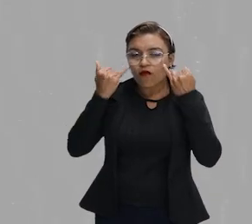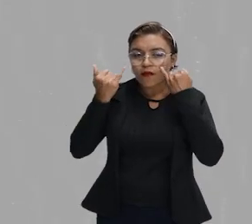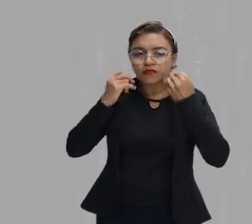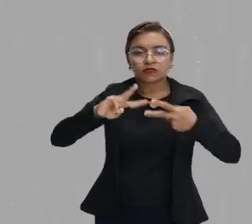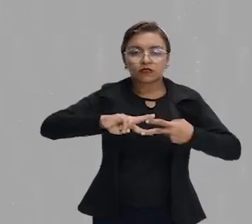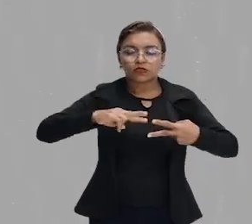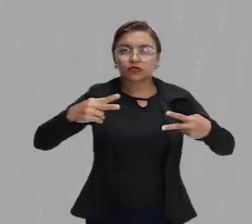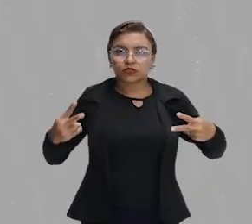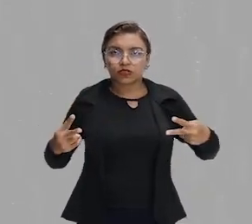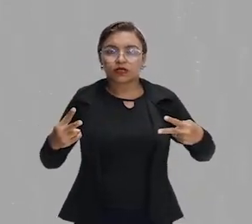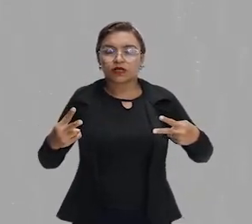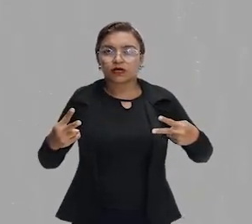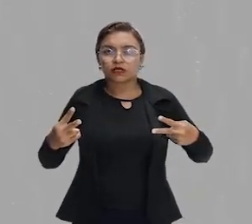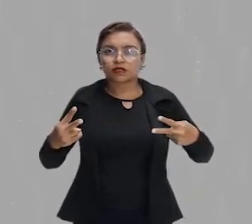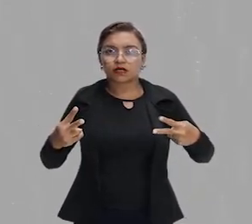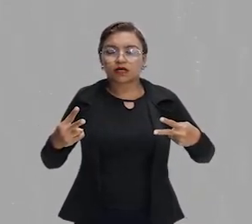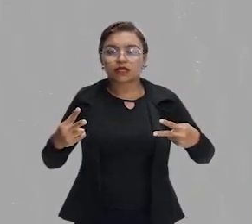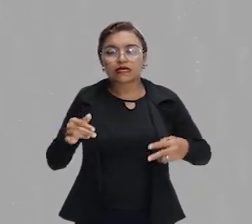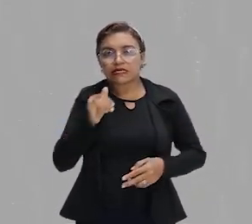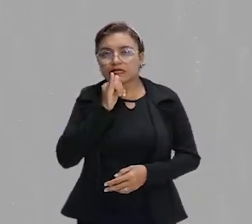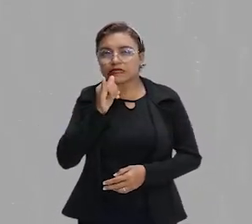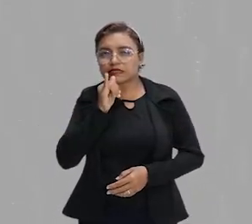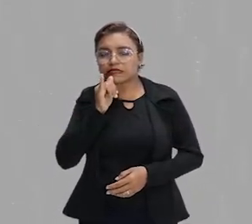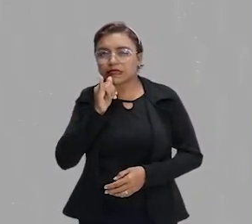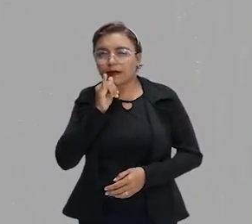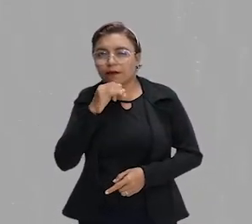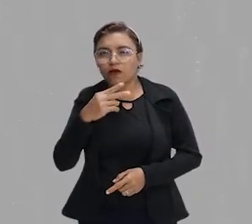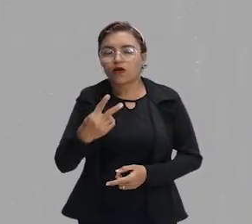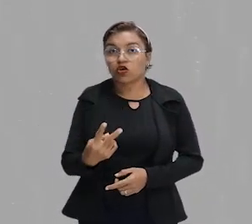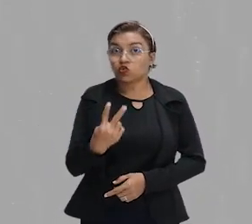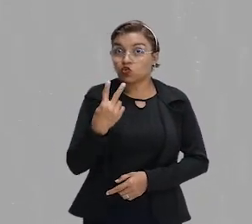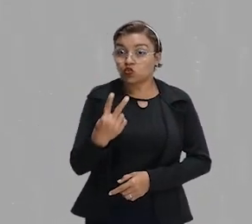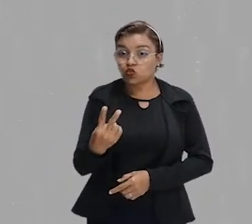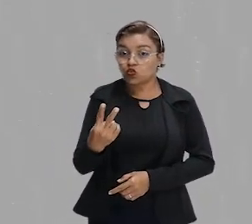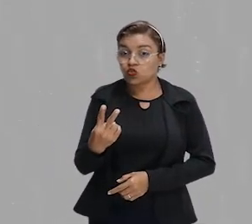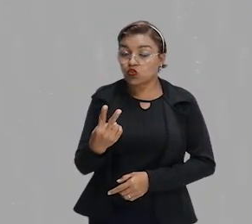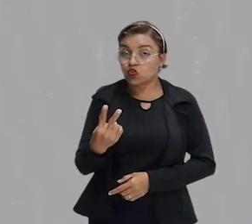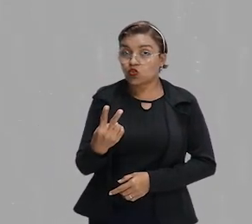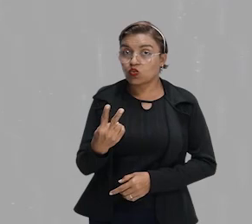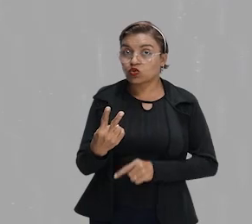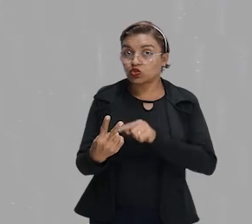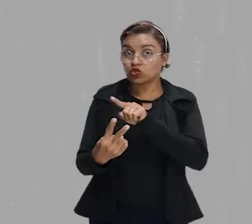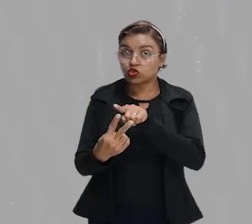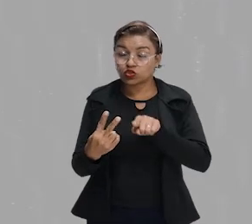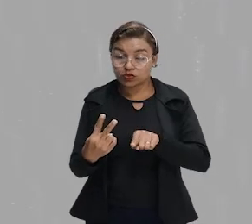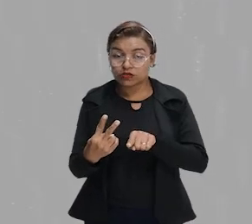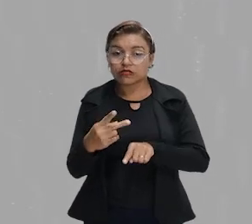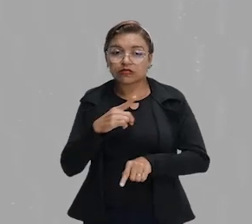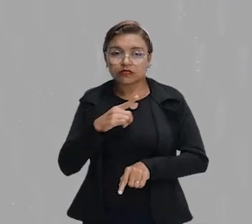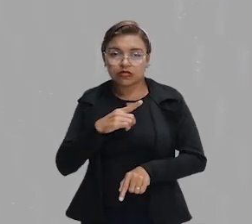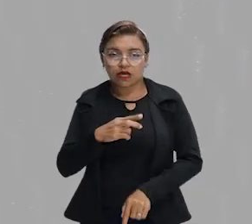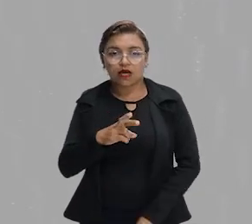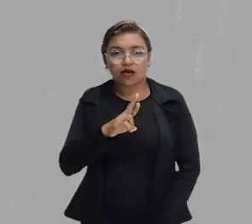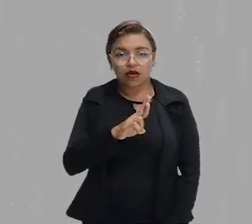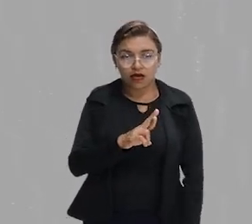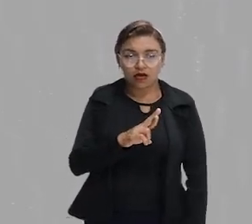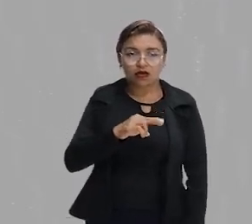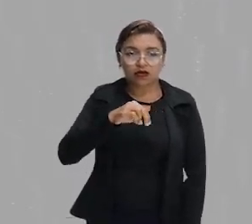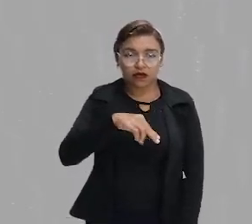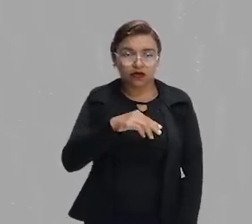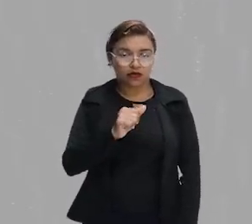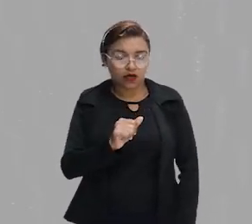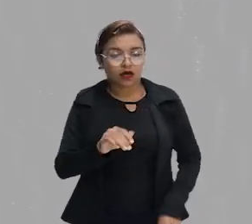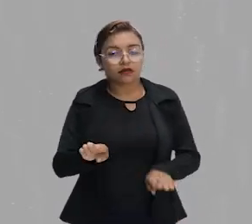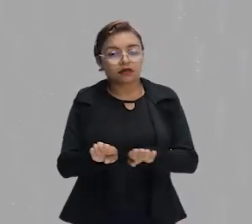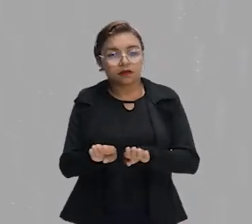sendo bidirecional. Ou seja, ele pode sair do DNA para o RNA, mas ele também pode sair do RNA